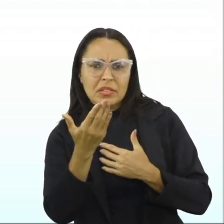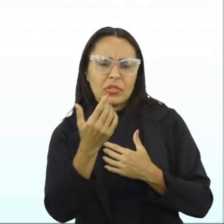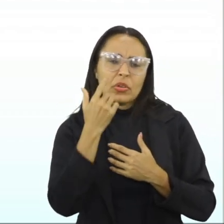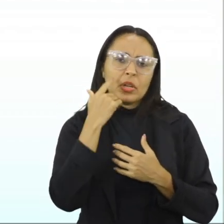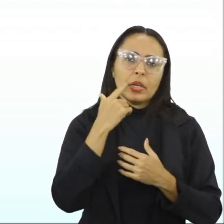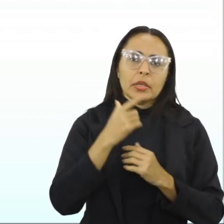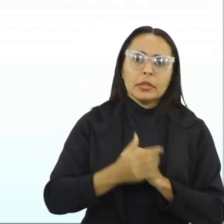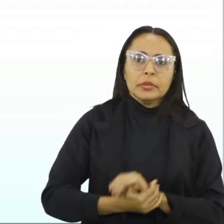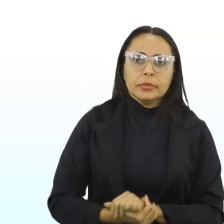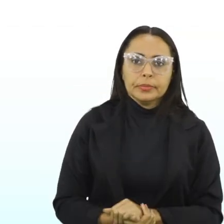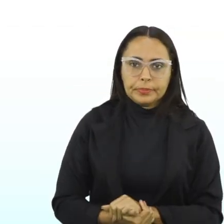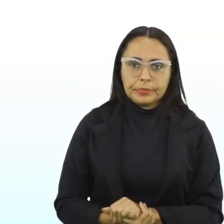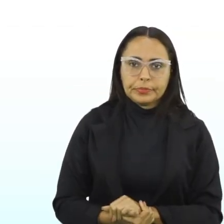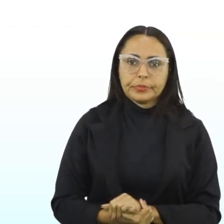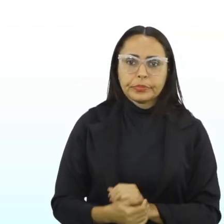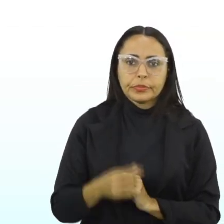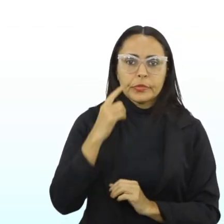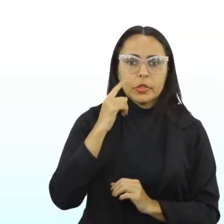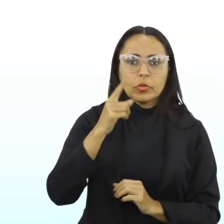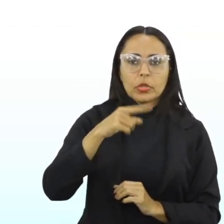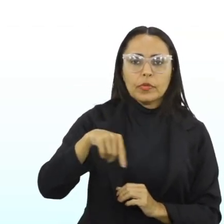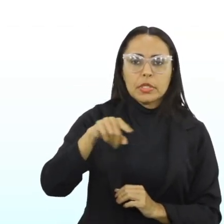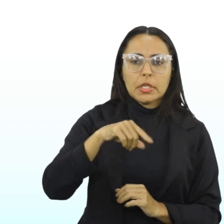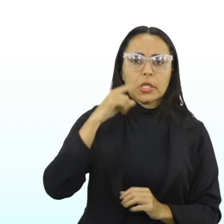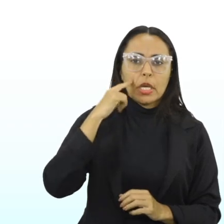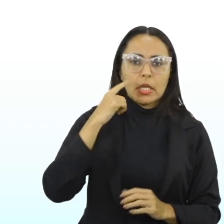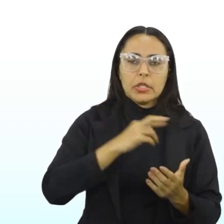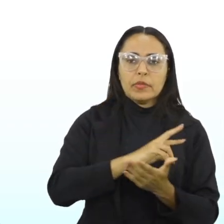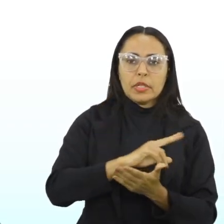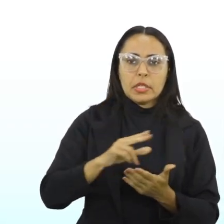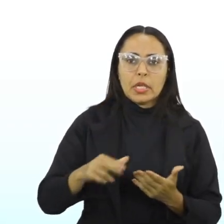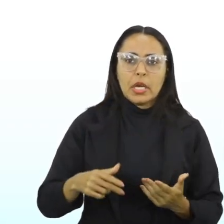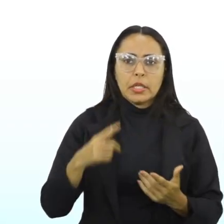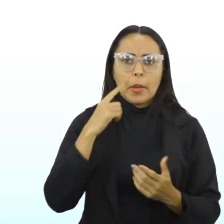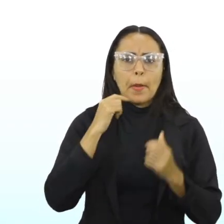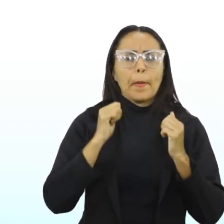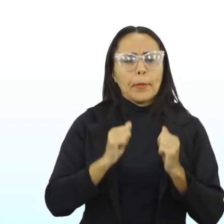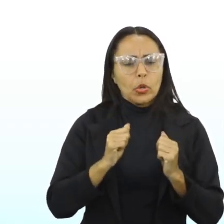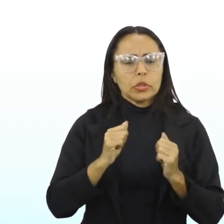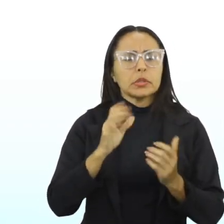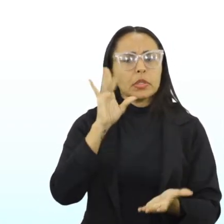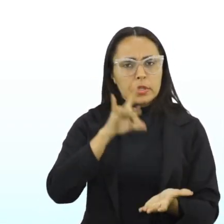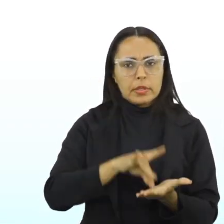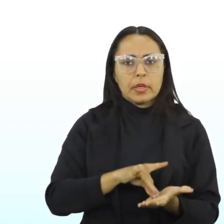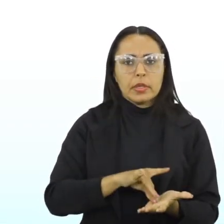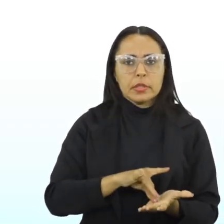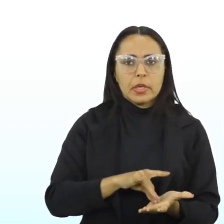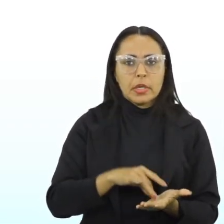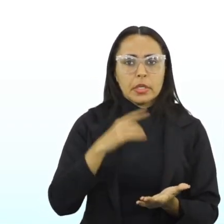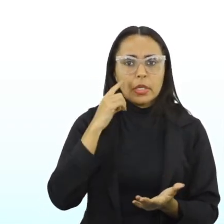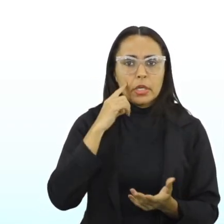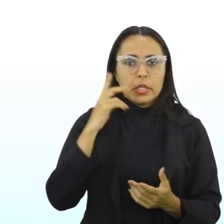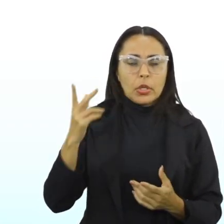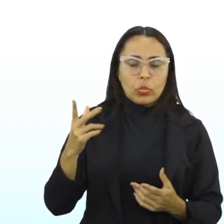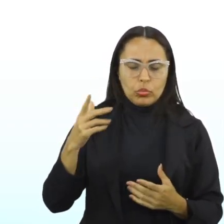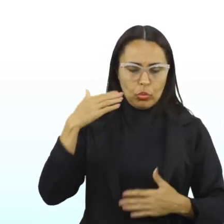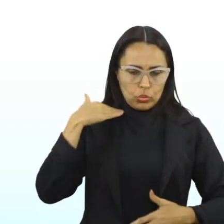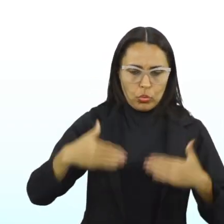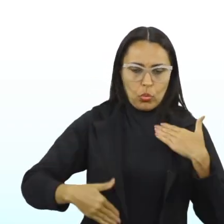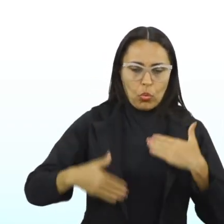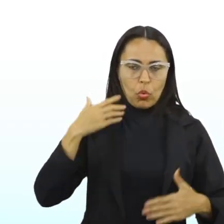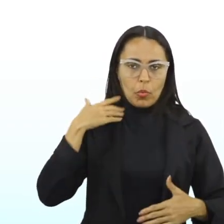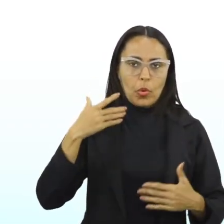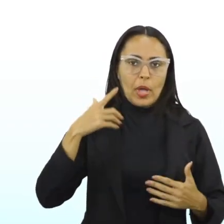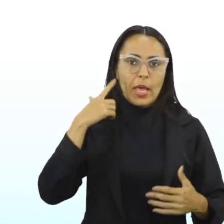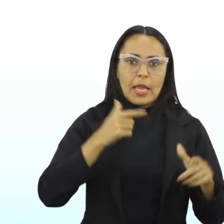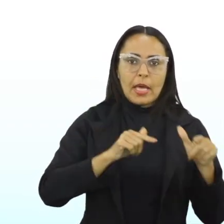funcional? Léo, traz para mim. Quando você traz essa coisa de diversidade funcional, pode ter certeza, tá? A proteína no nosso corpo,